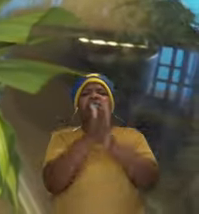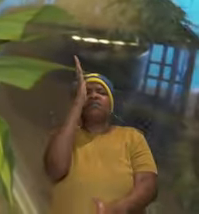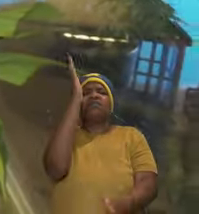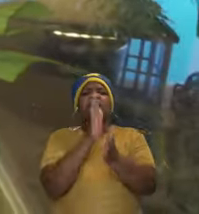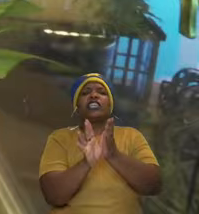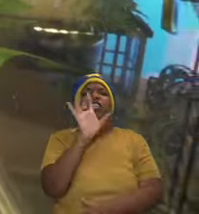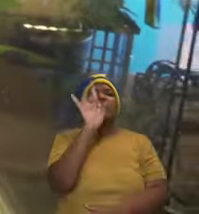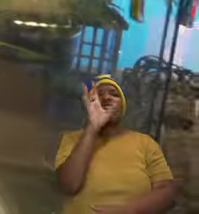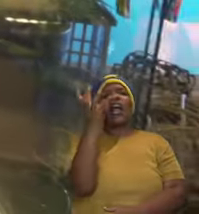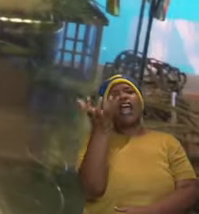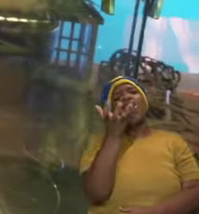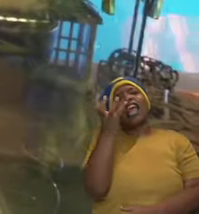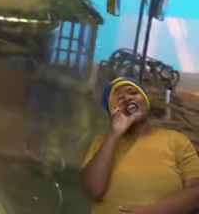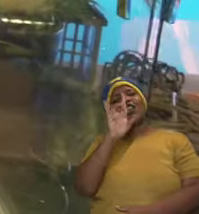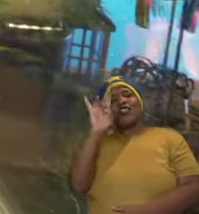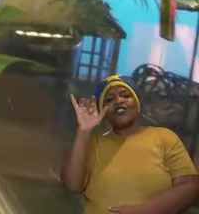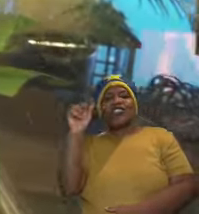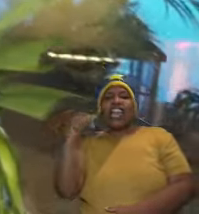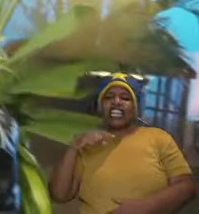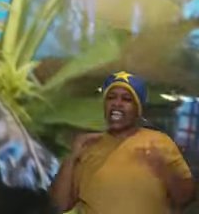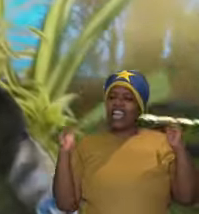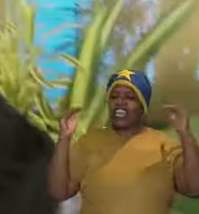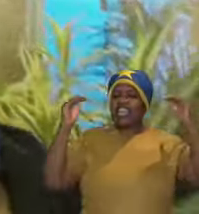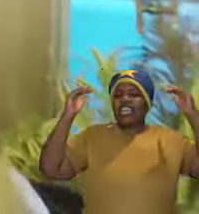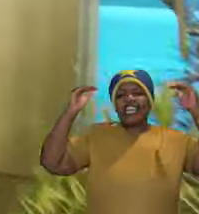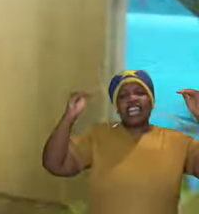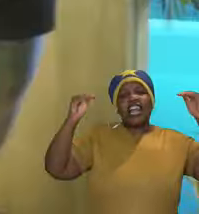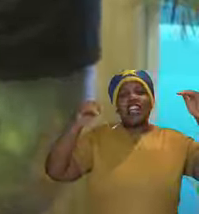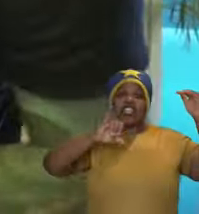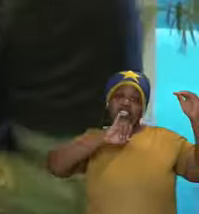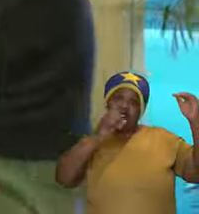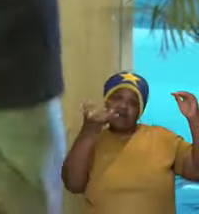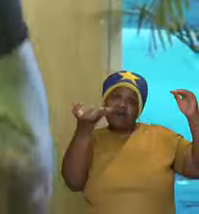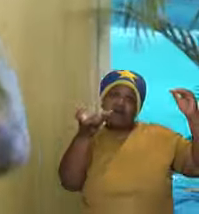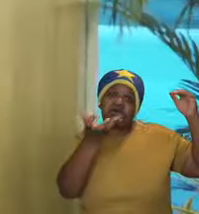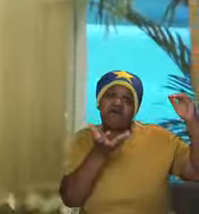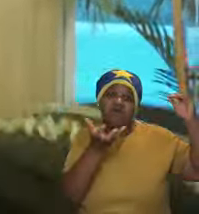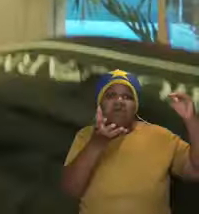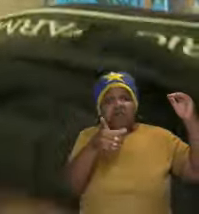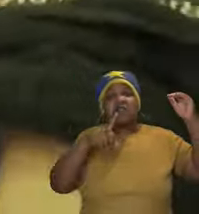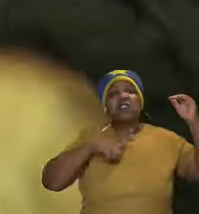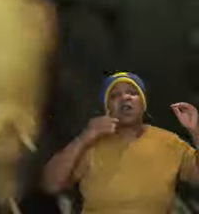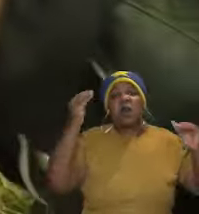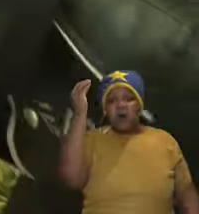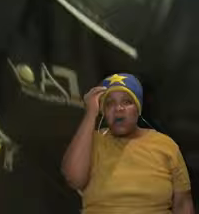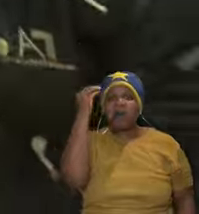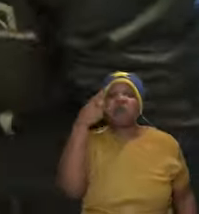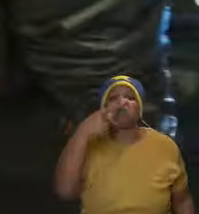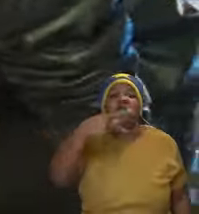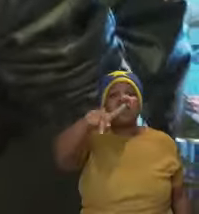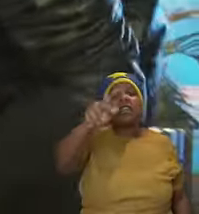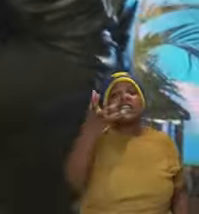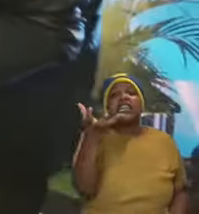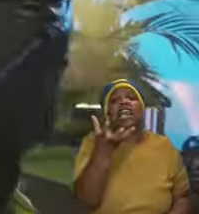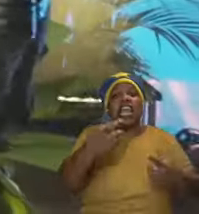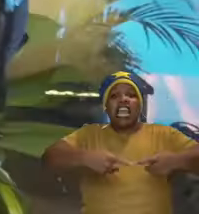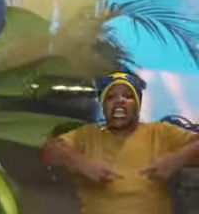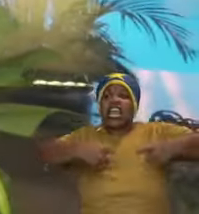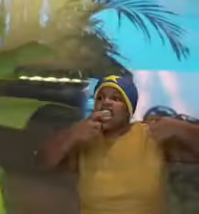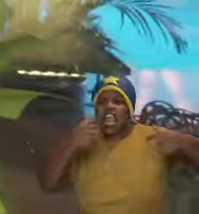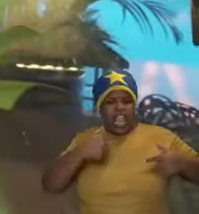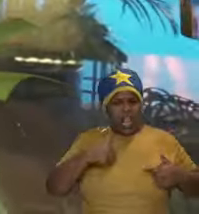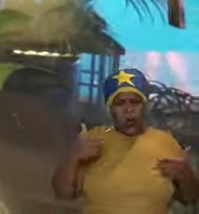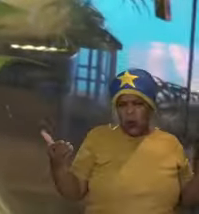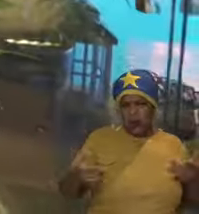Só que no dia do preto tá de cima, então chupa se quiser. Vinga aí com a culpa, porque a guerra é pra quem quer. Eu não tô